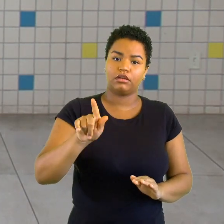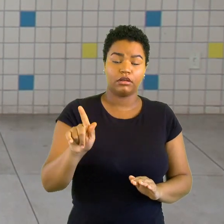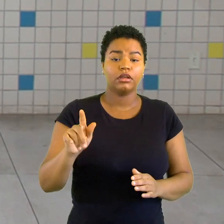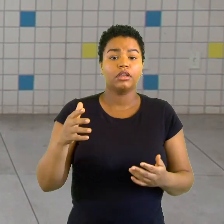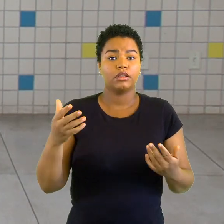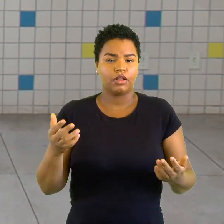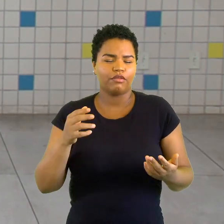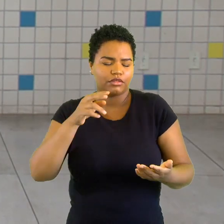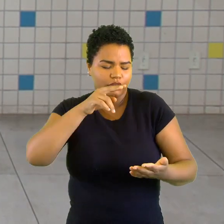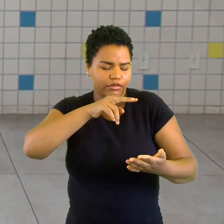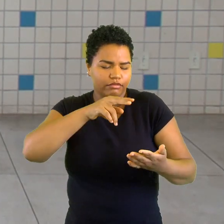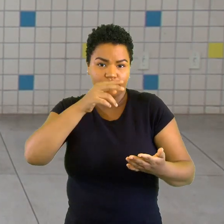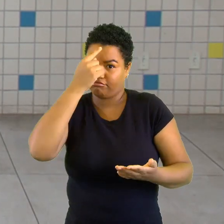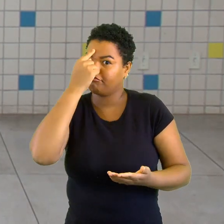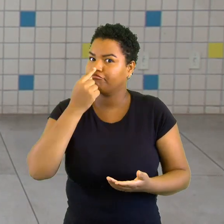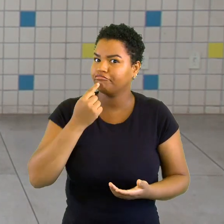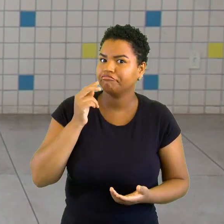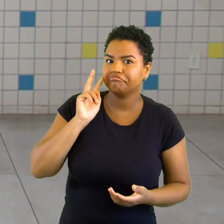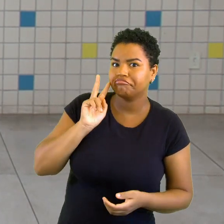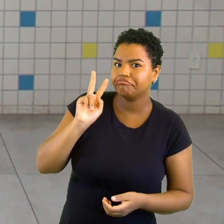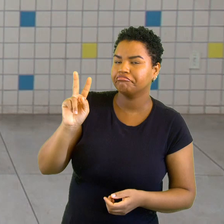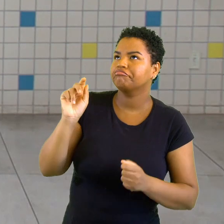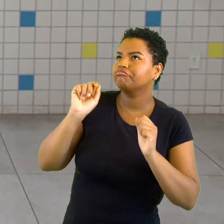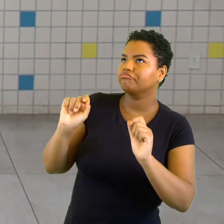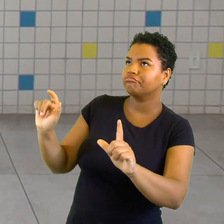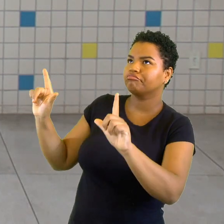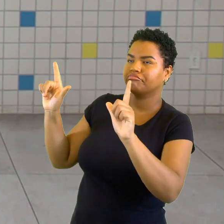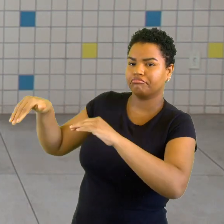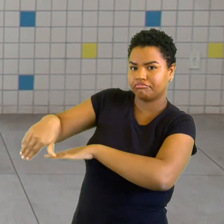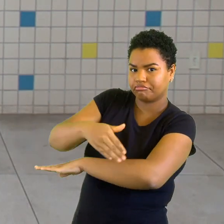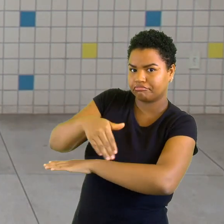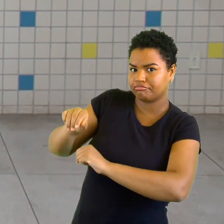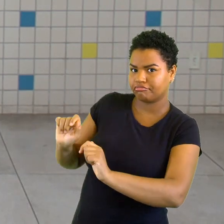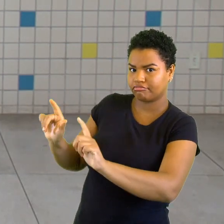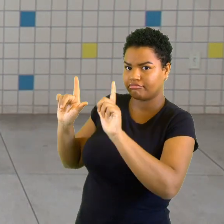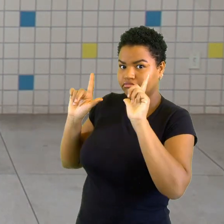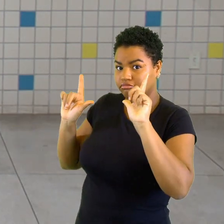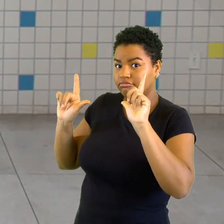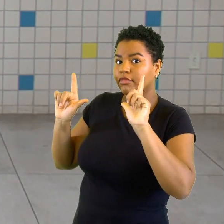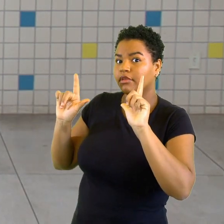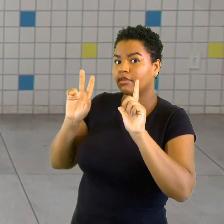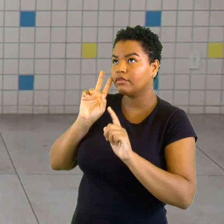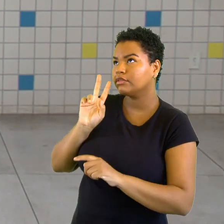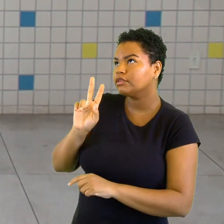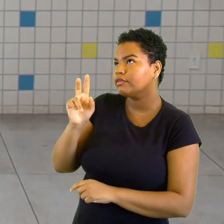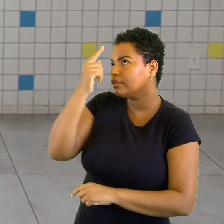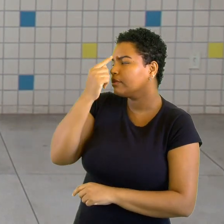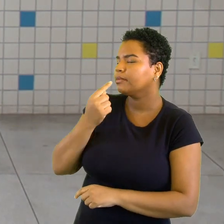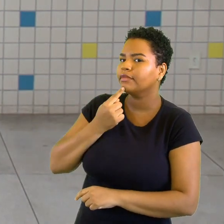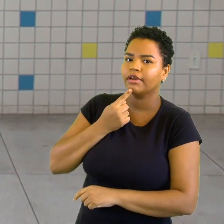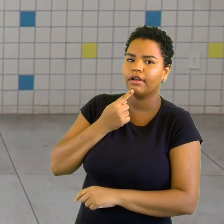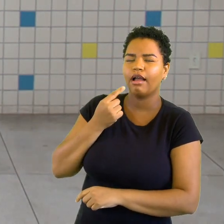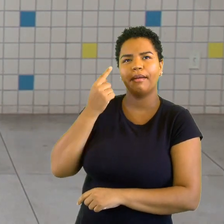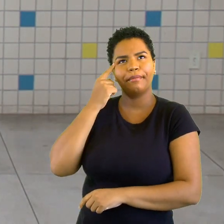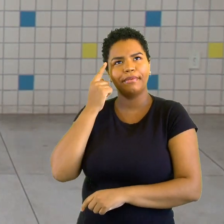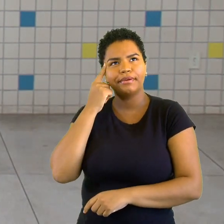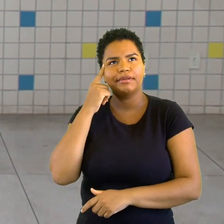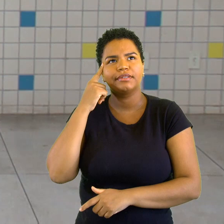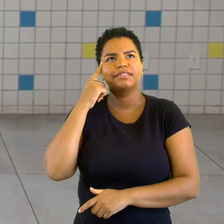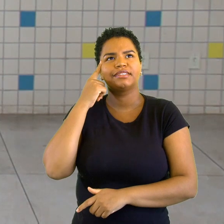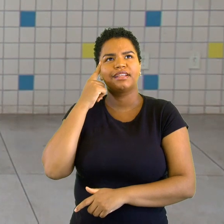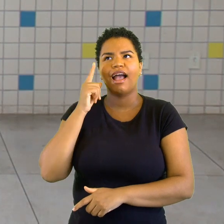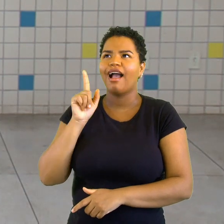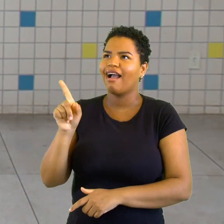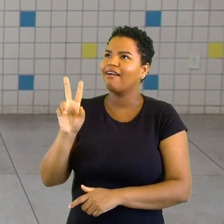uma imagem, olha um outdoor na rua e vê uma imagem, você já de cara já pensa, eu acho que aqui vai abrir